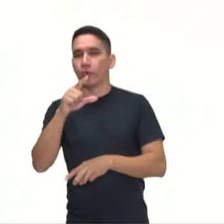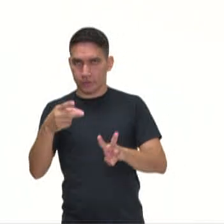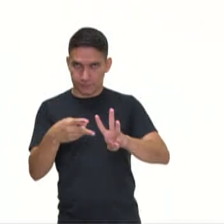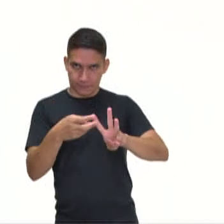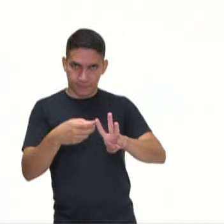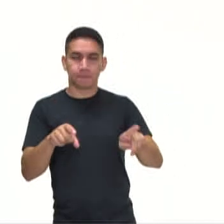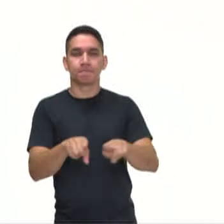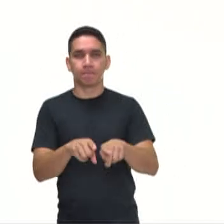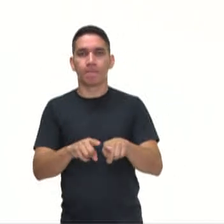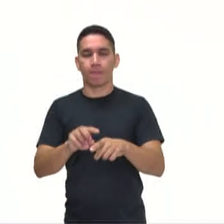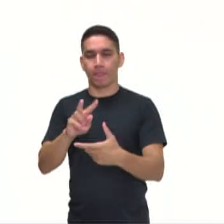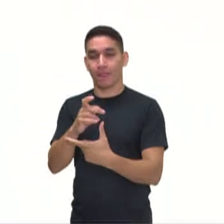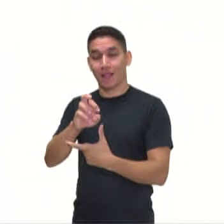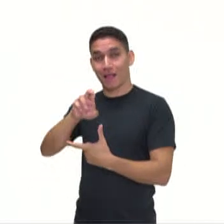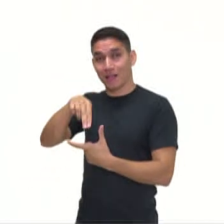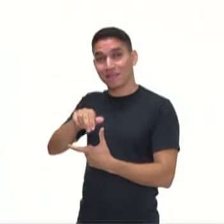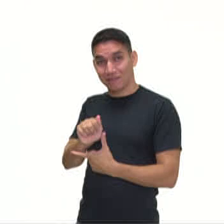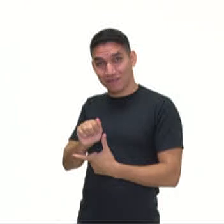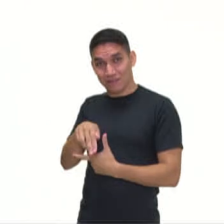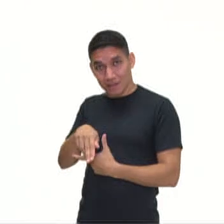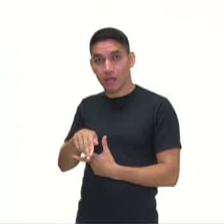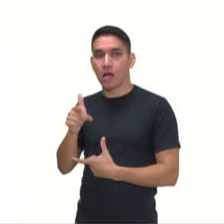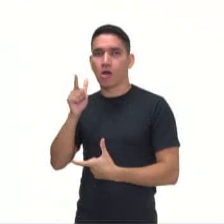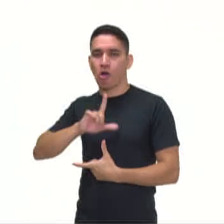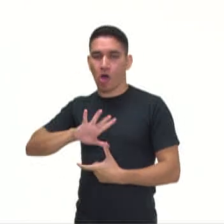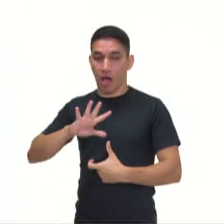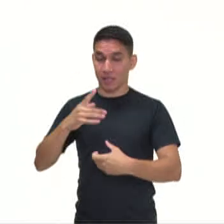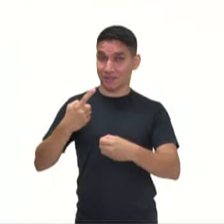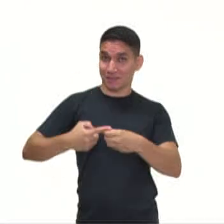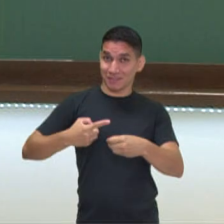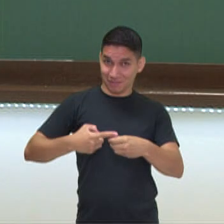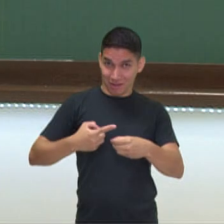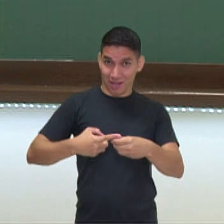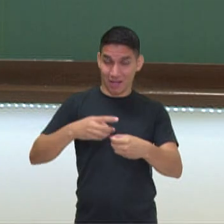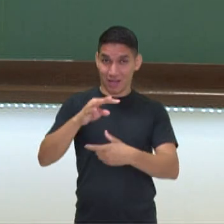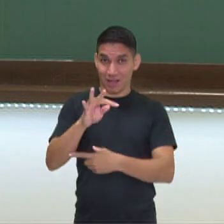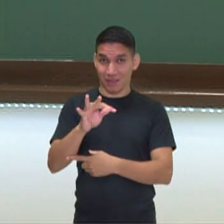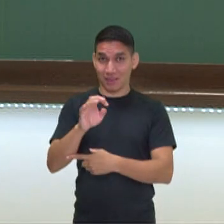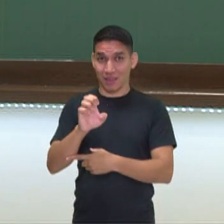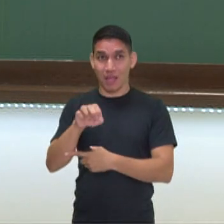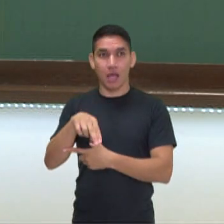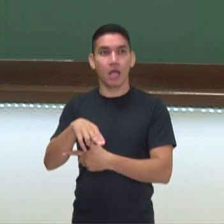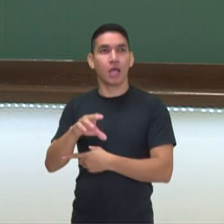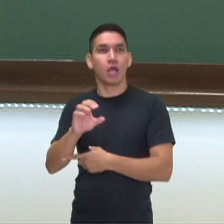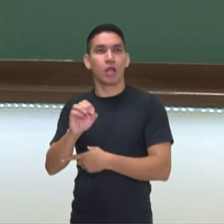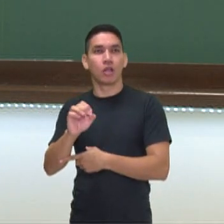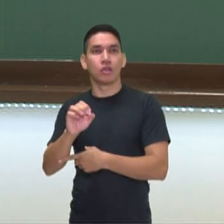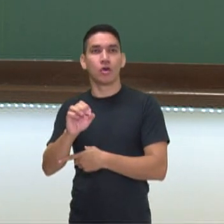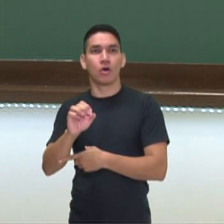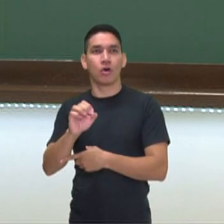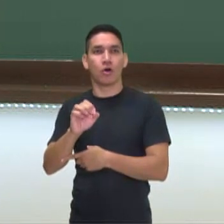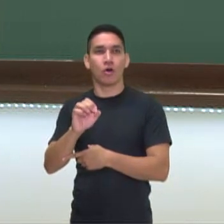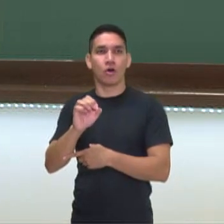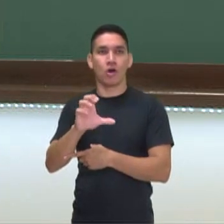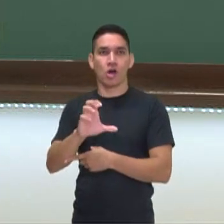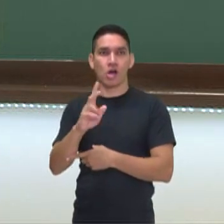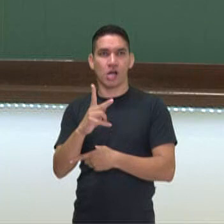vai conquistar a cidade de Tenochtitlán, a principal cidade, a capital do Império Azteca,